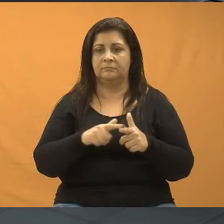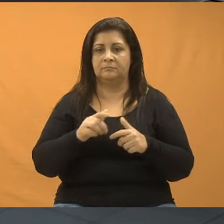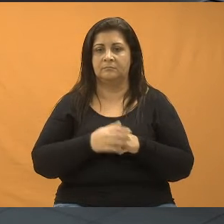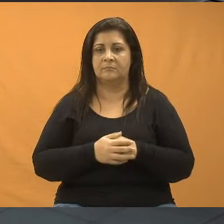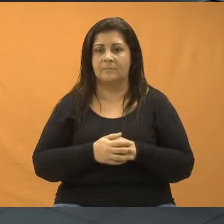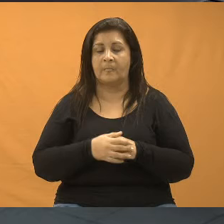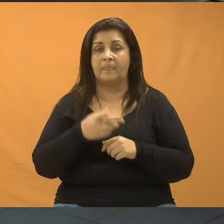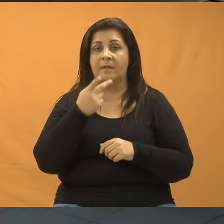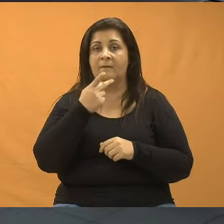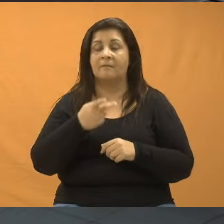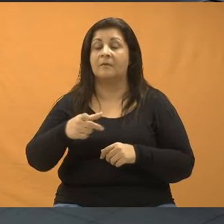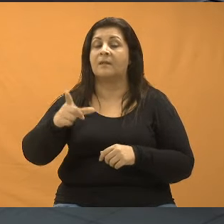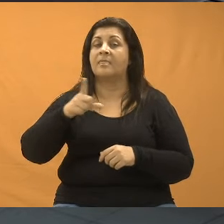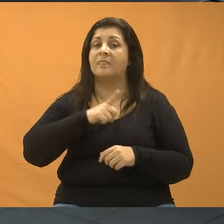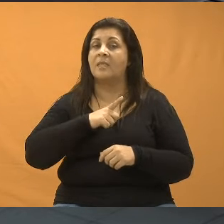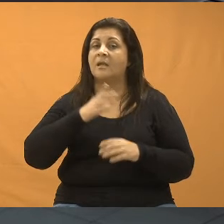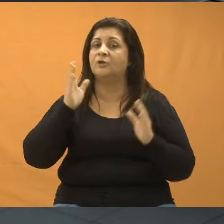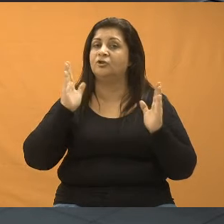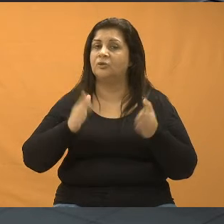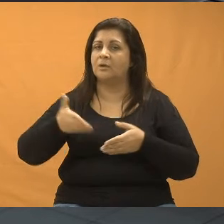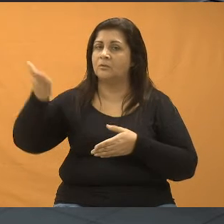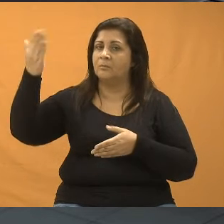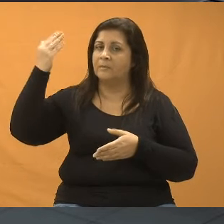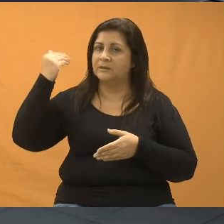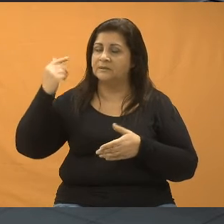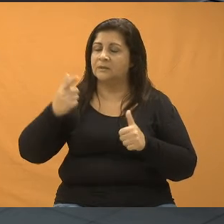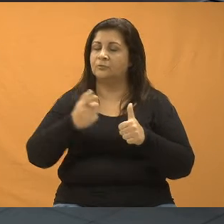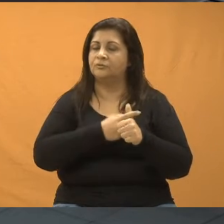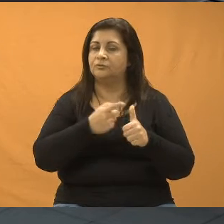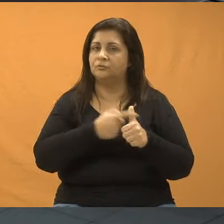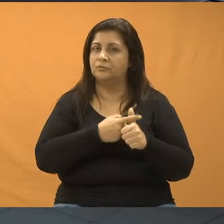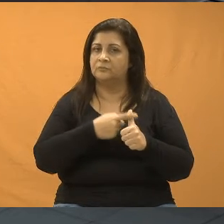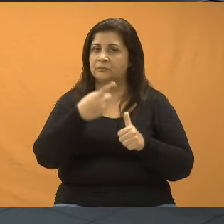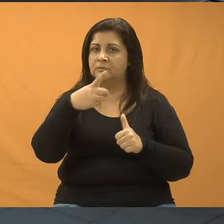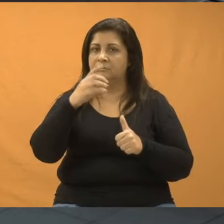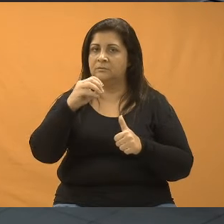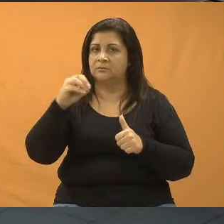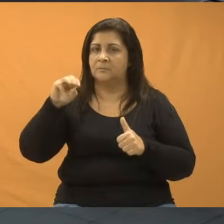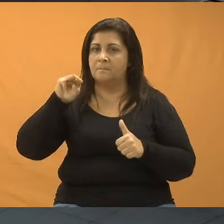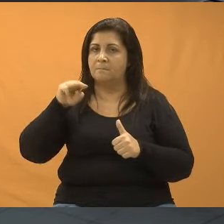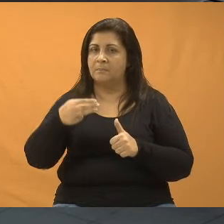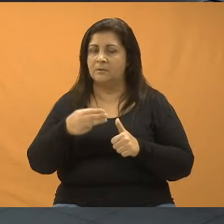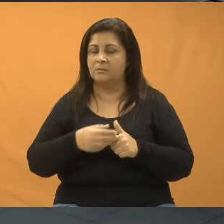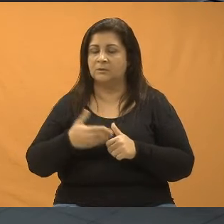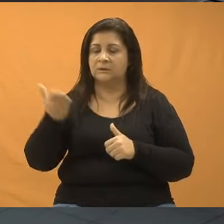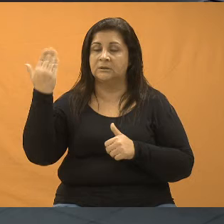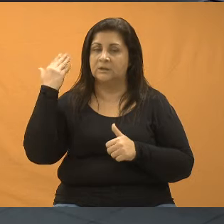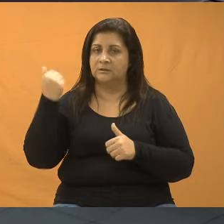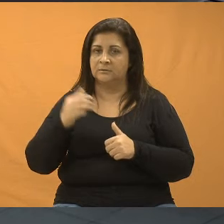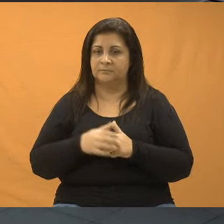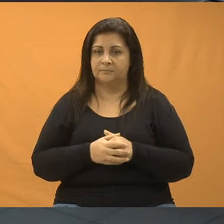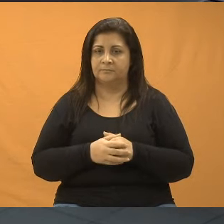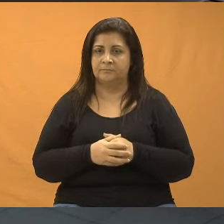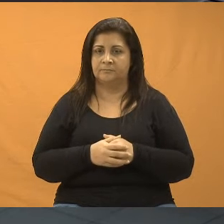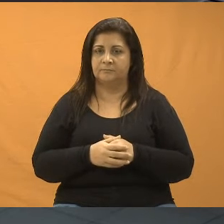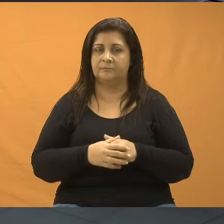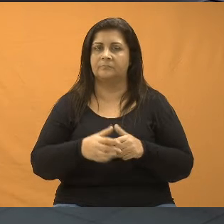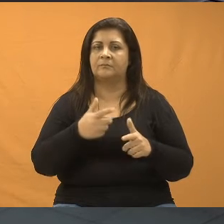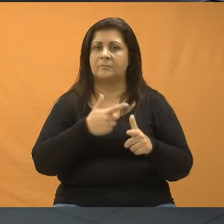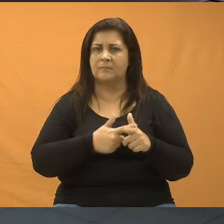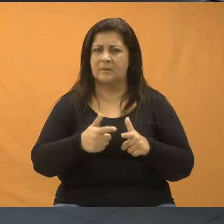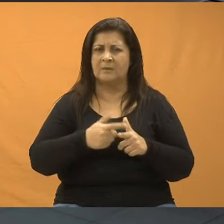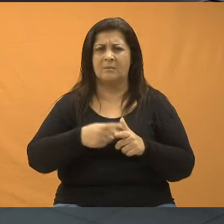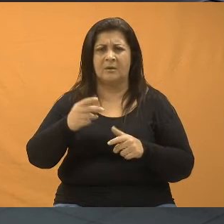que existe hoje uma dívida de 100 milhões de reais já contraída. Essa dívida está em empréstimos